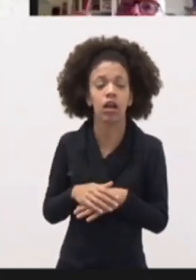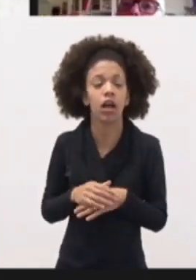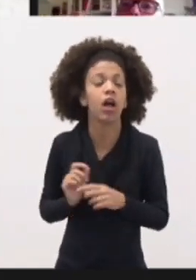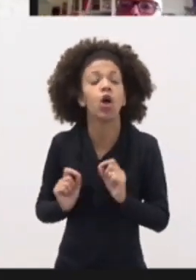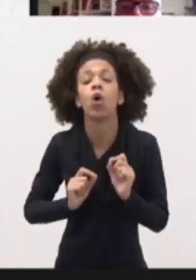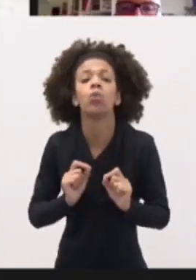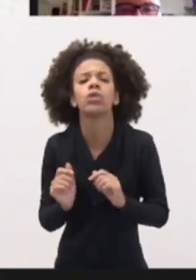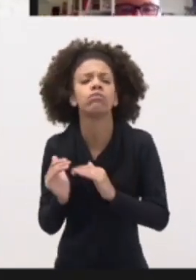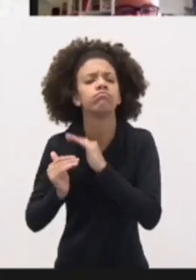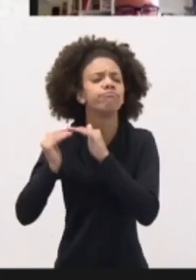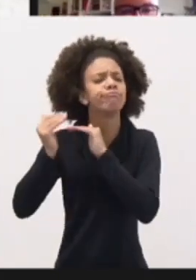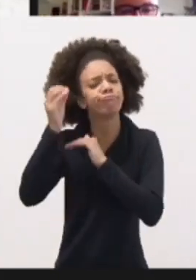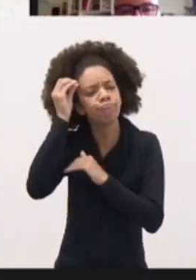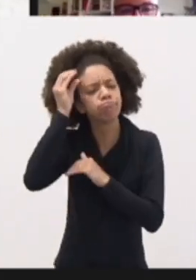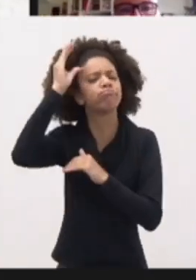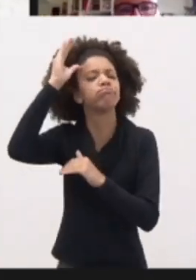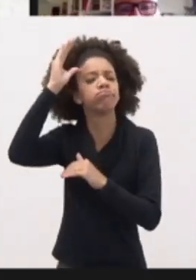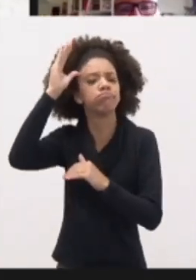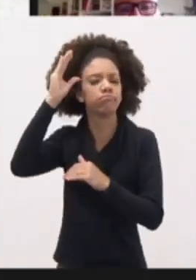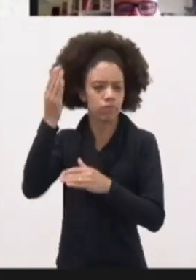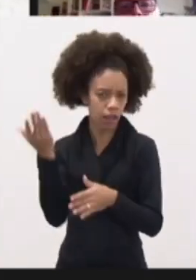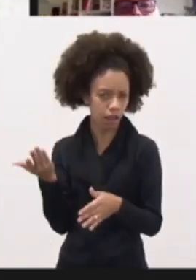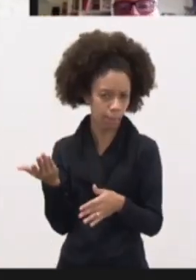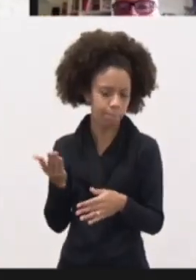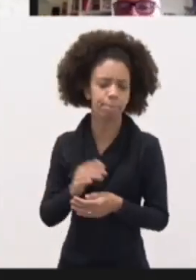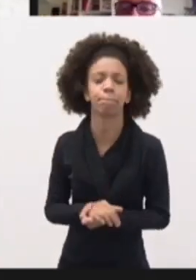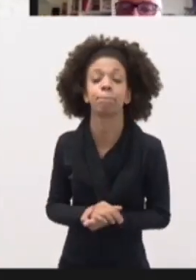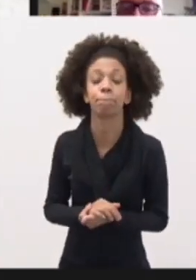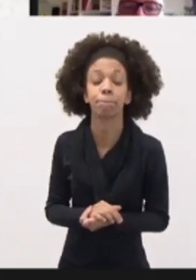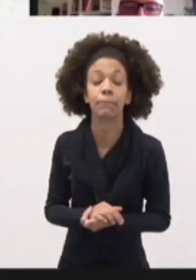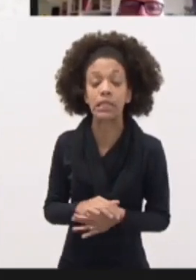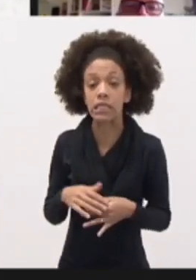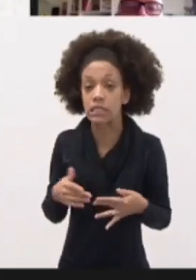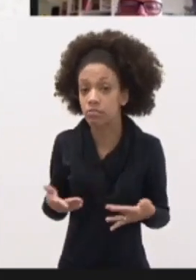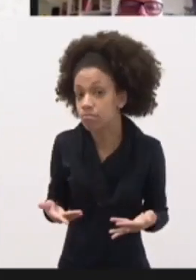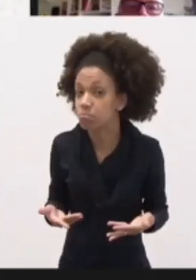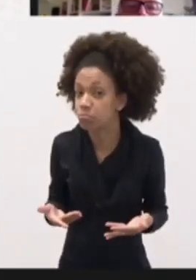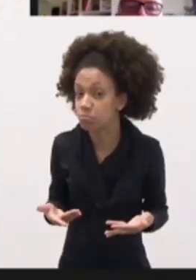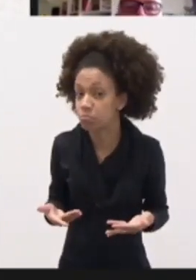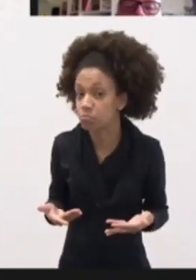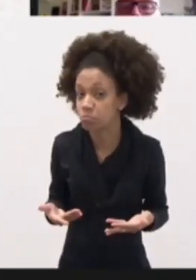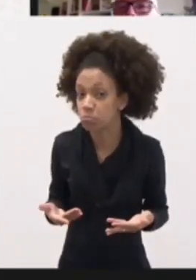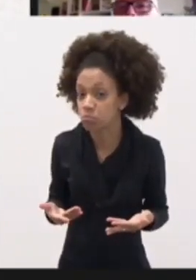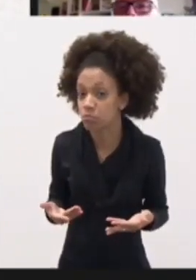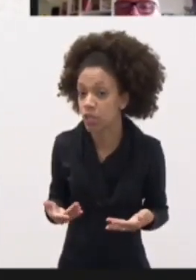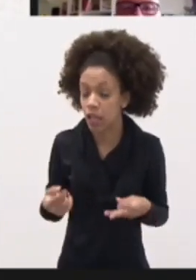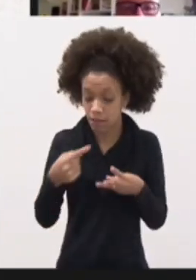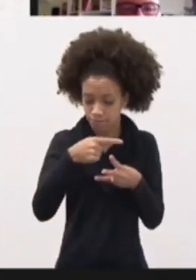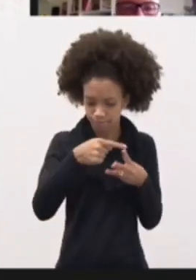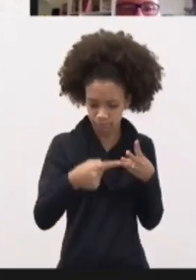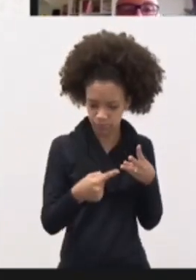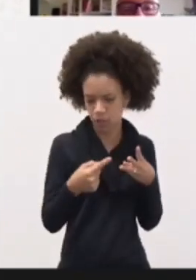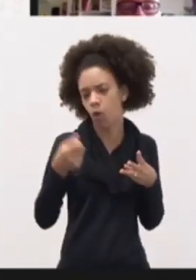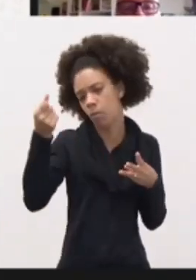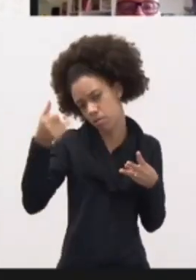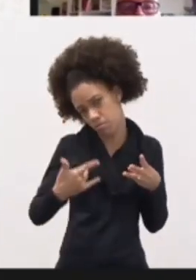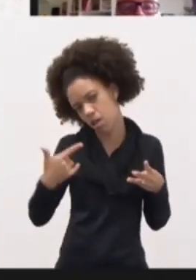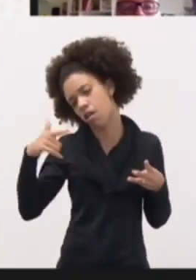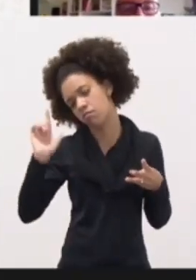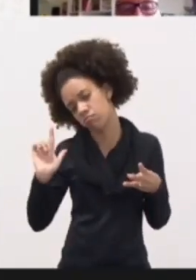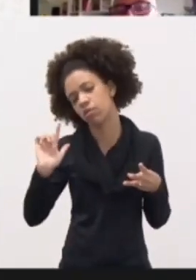qual é o seu nível de apropriação, né? Então, essas 3 áreas, como eu expliquei,